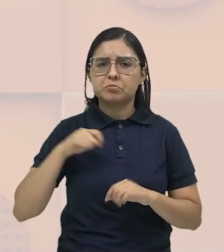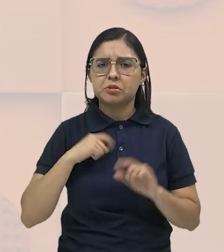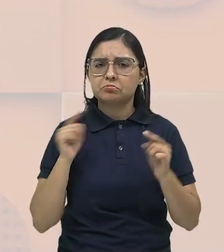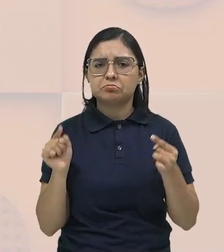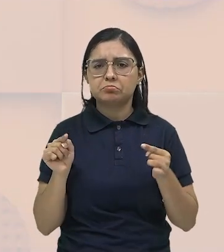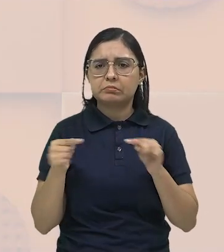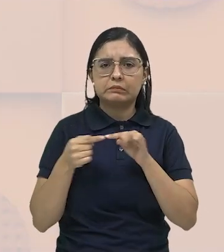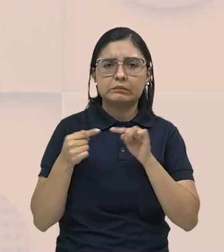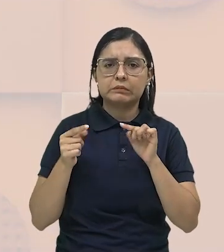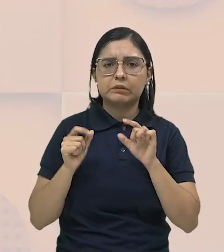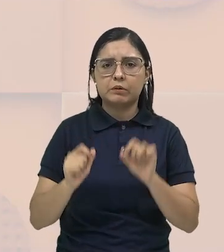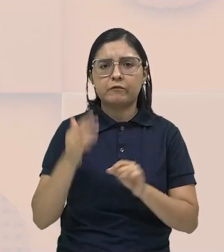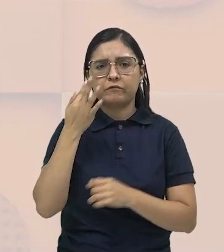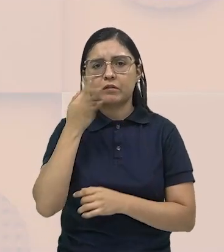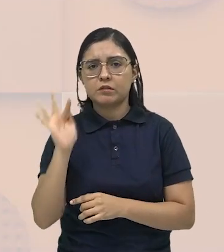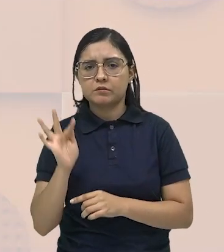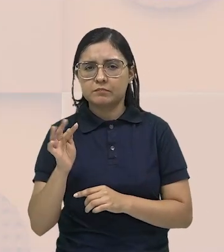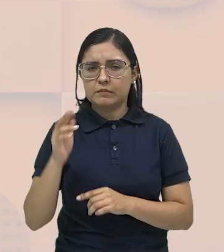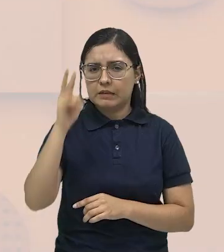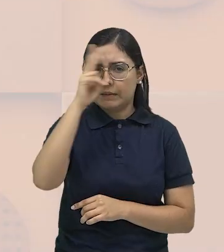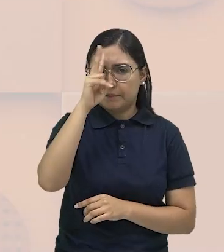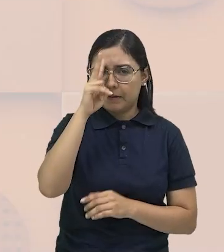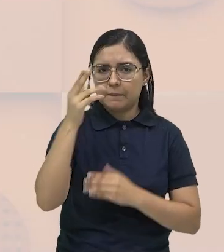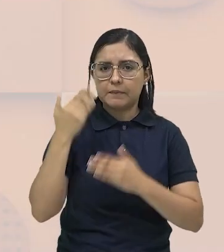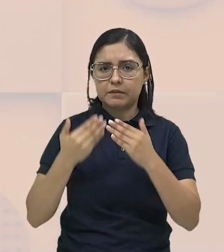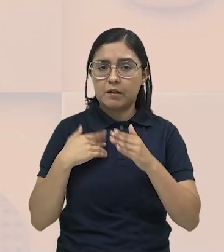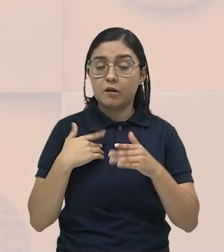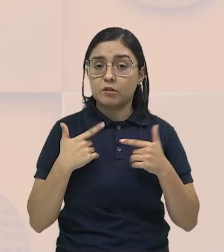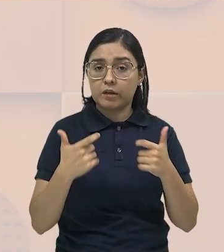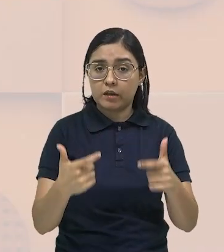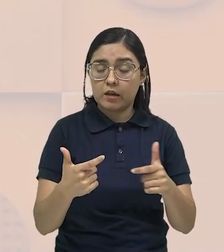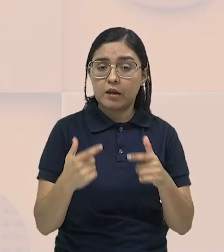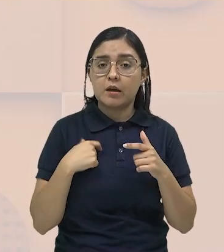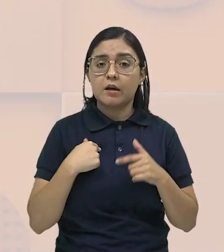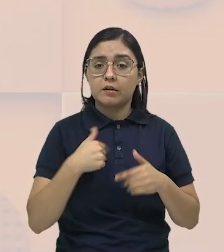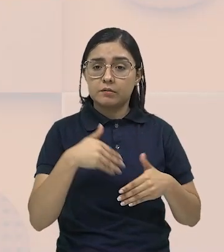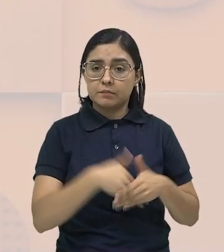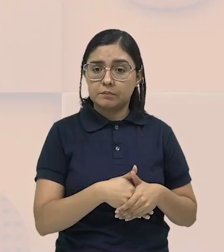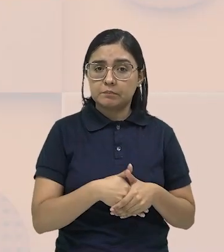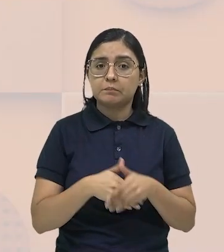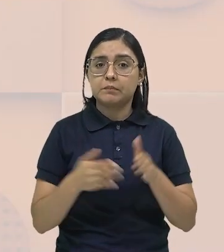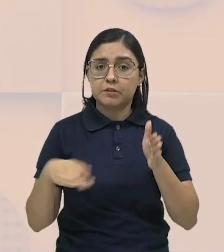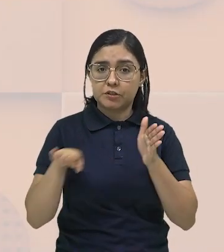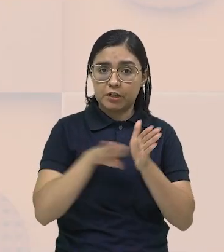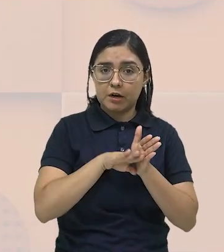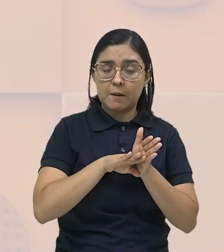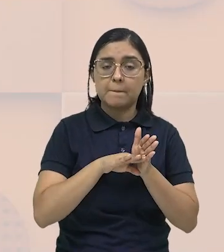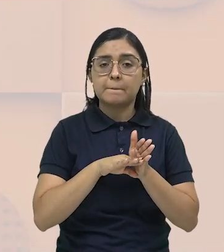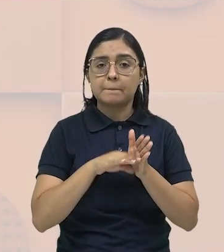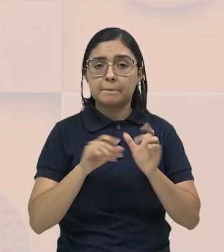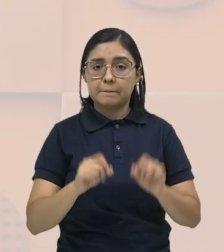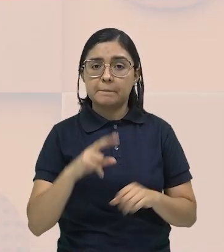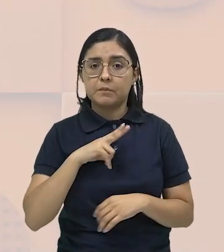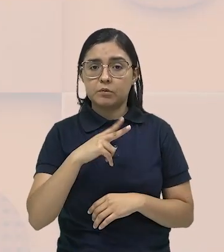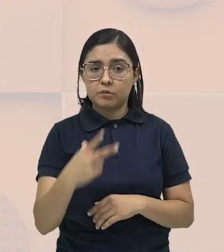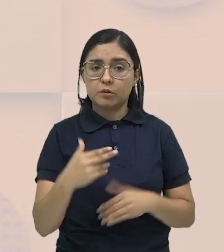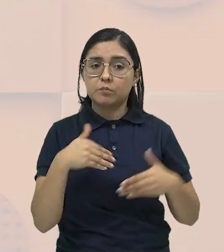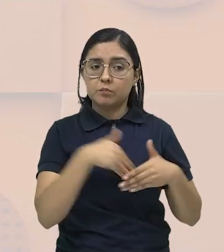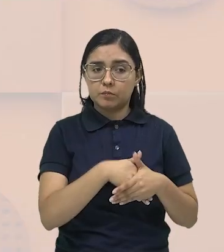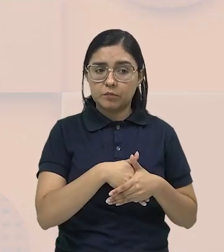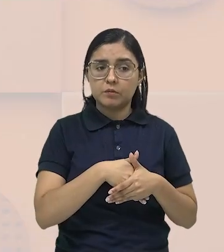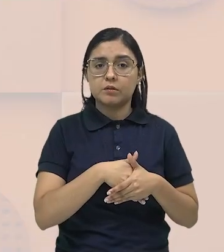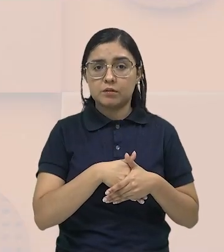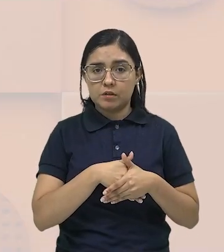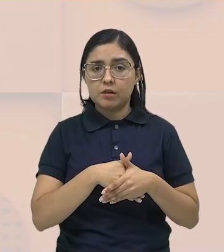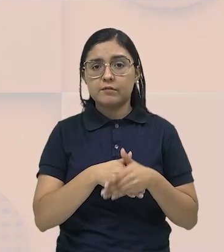com a França? Vamos relembrar que nas guerras napoleônicas, para chegar até Portugal, né, passa-se, né, o Napoleão Bonaparte passa pela